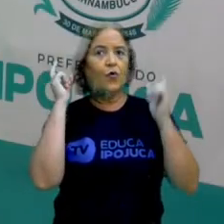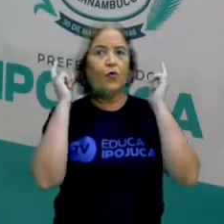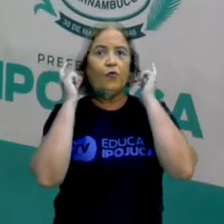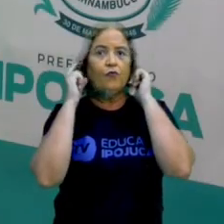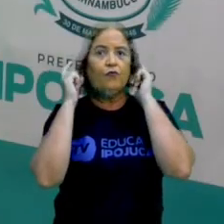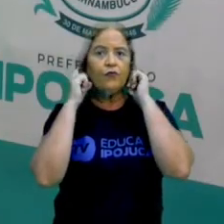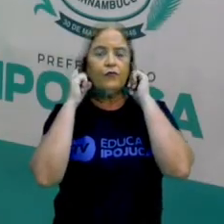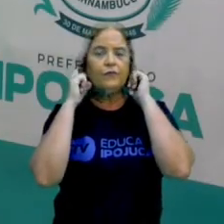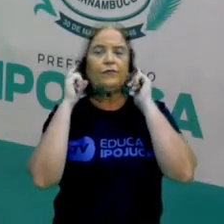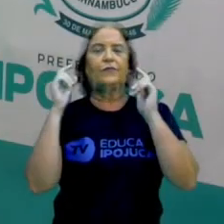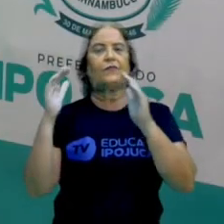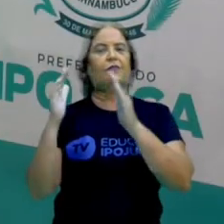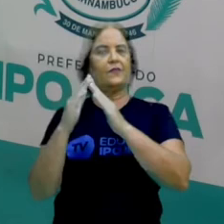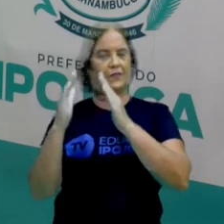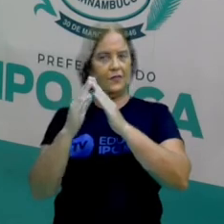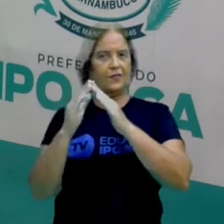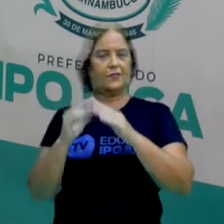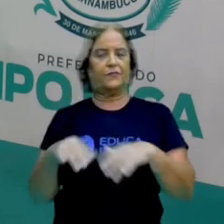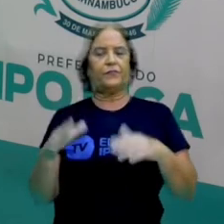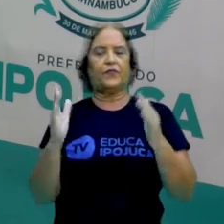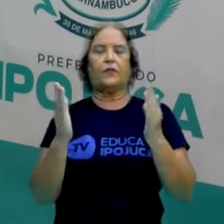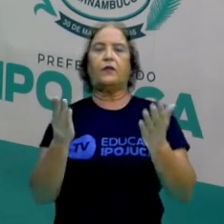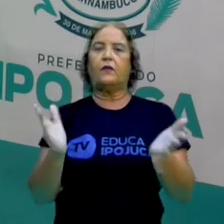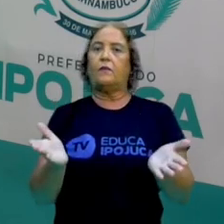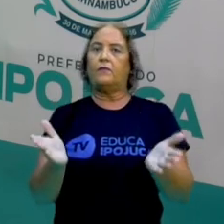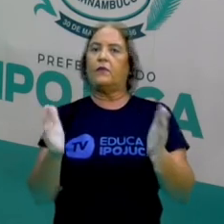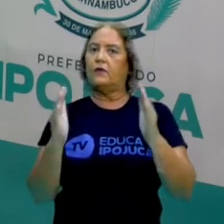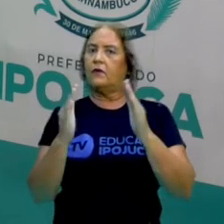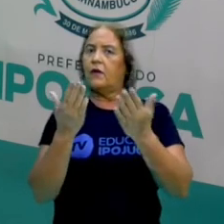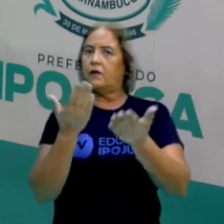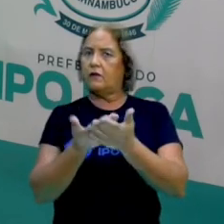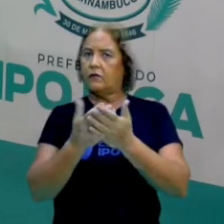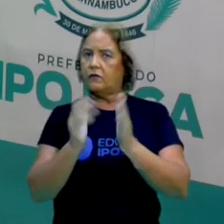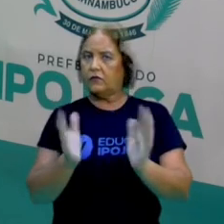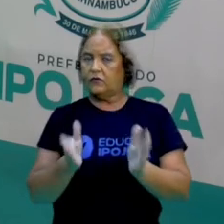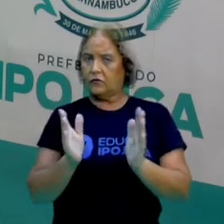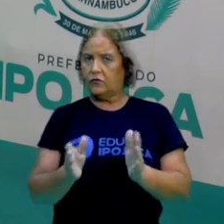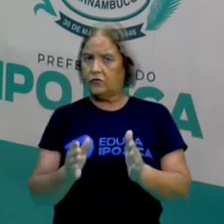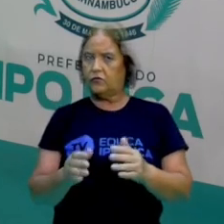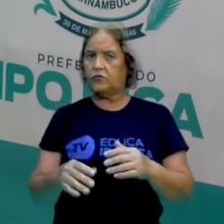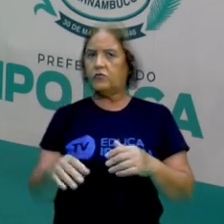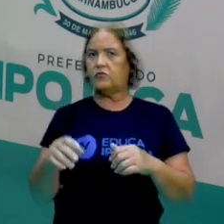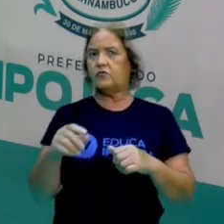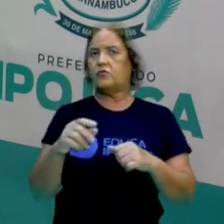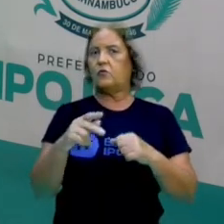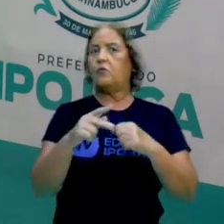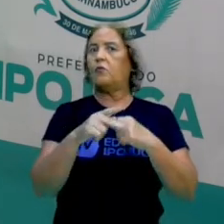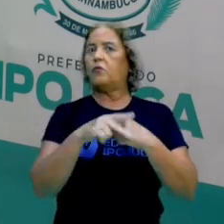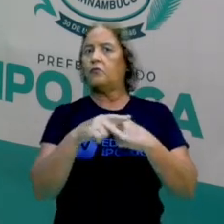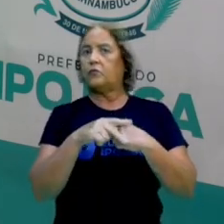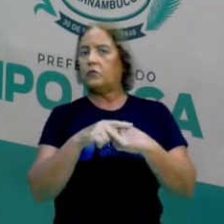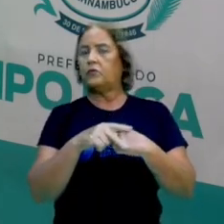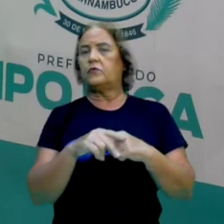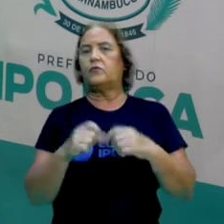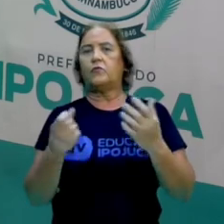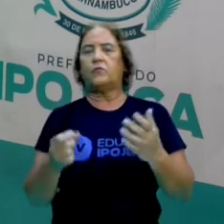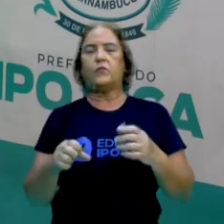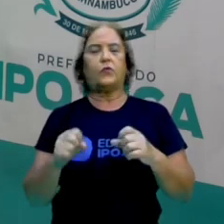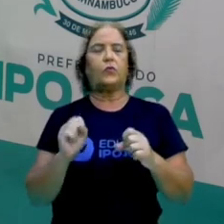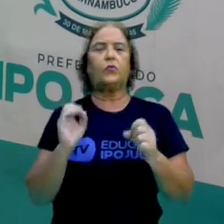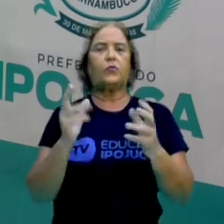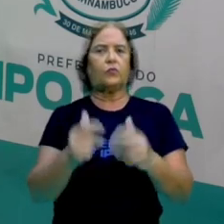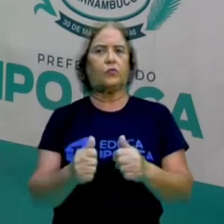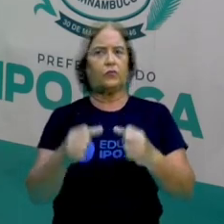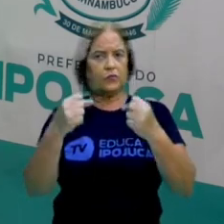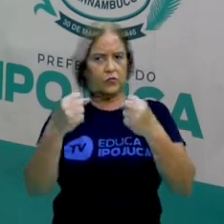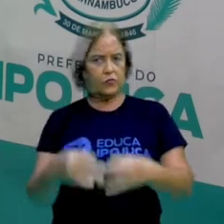foi sobre os subject pronouns e tudo o que deveria ser dito já foi falado. Espero que vocês tenham entendido,